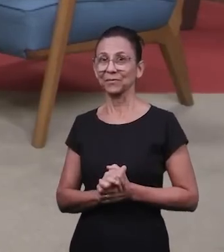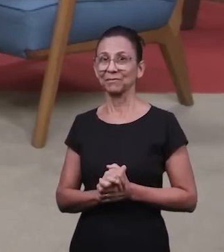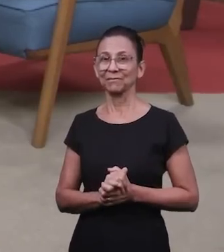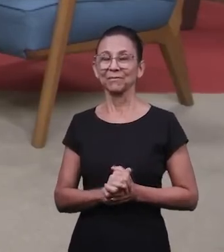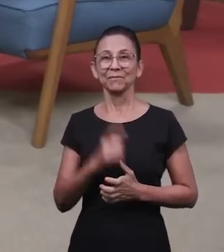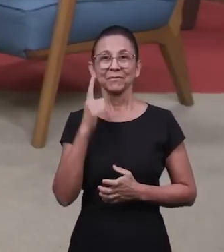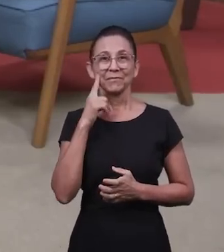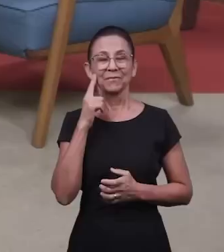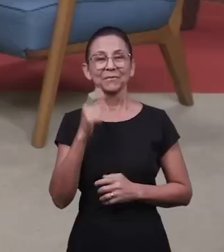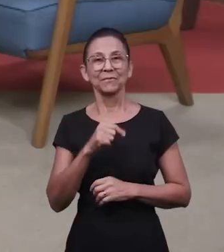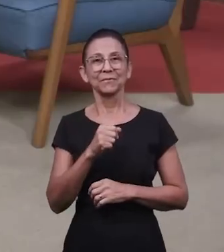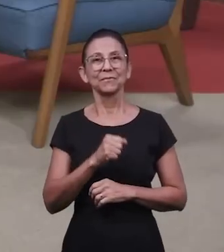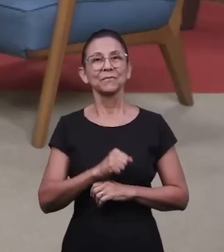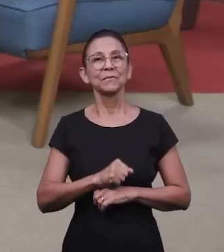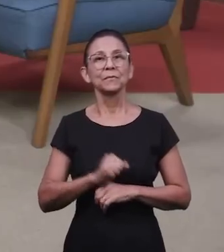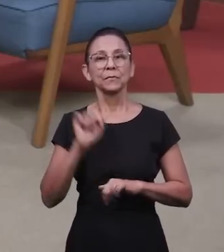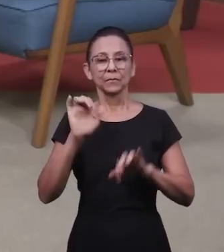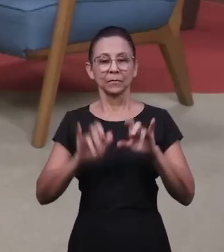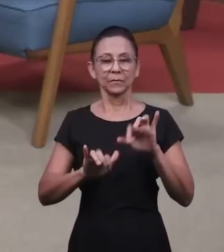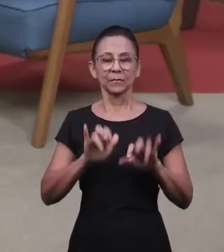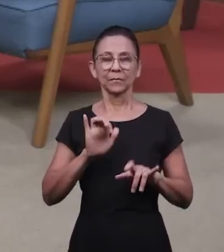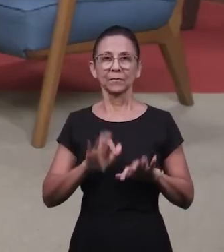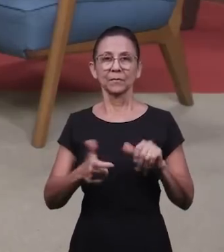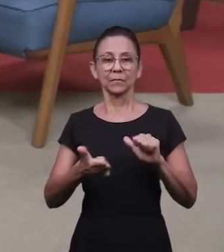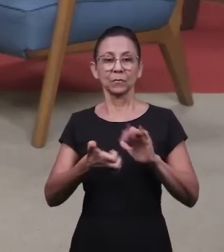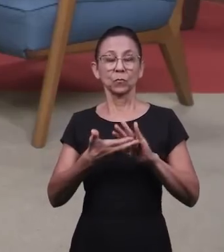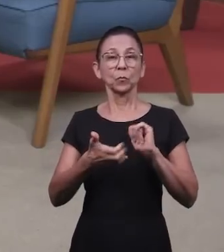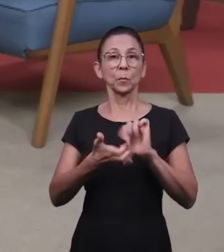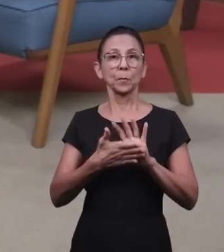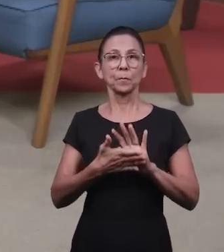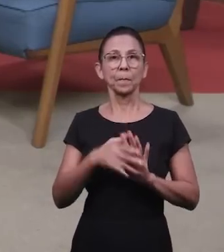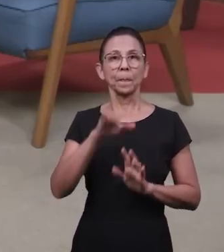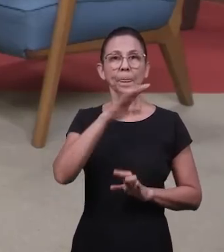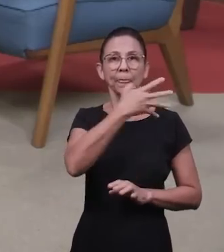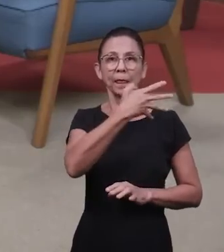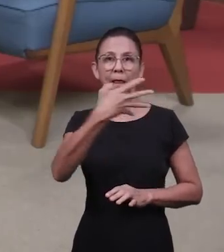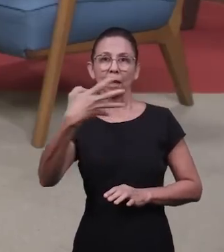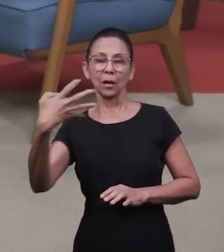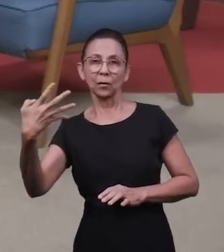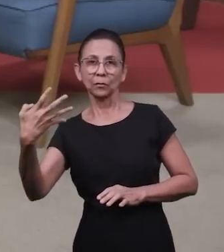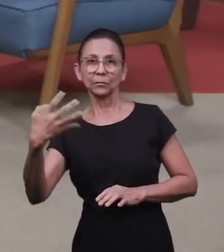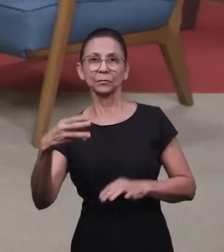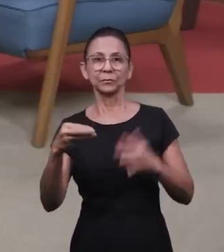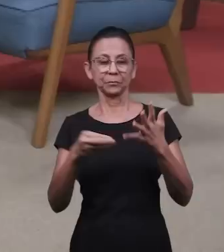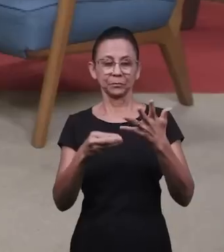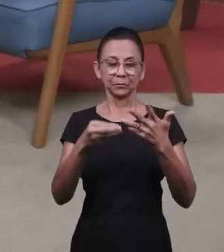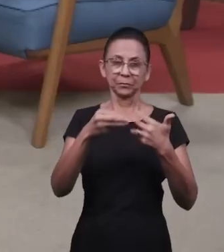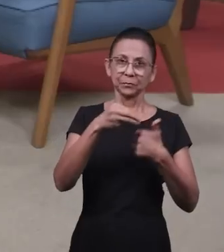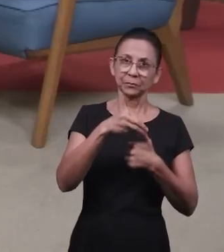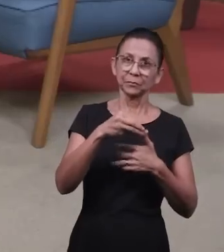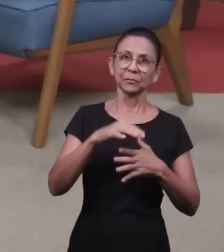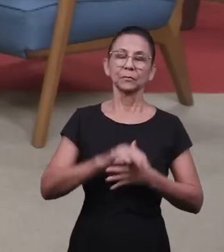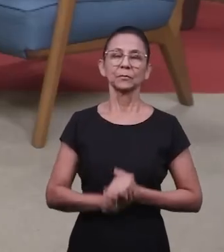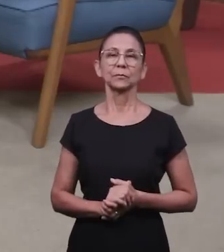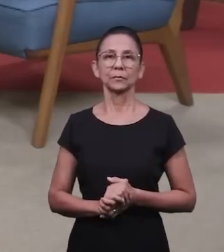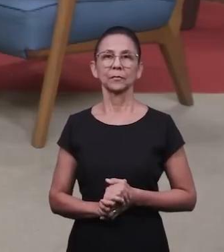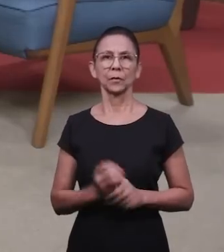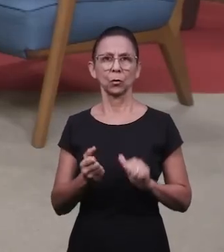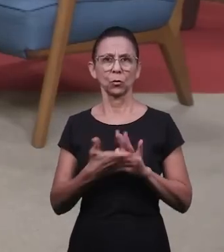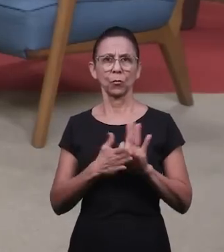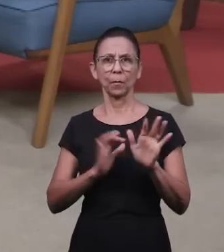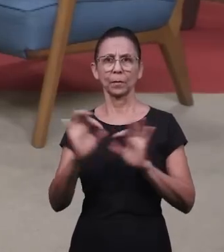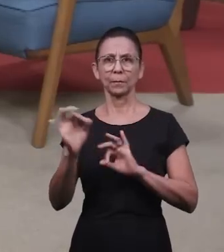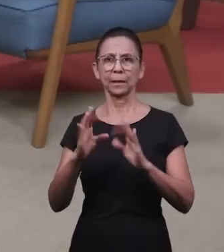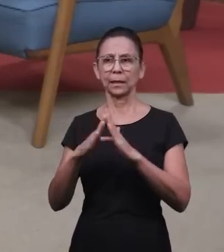Janaína vai nos ensinar um hino para o teclado. Ela vai passar a partitura, as cifras e os acordes do louvor Preparai-vos,